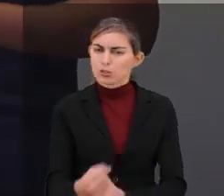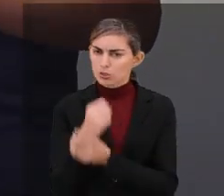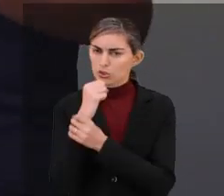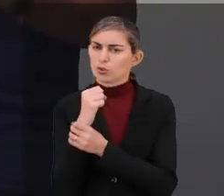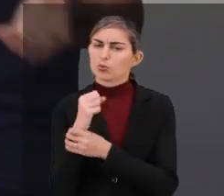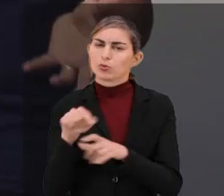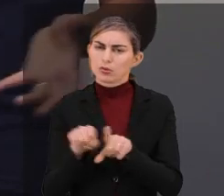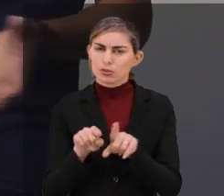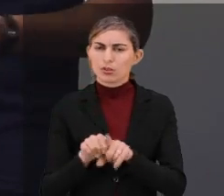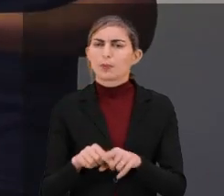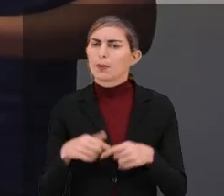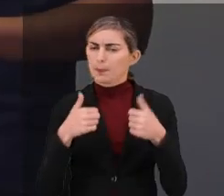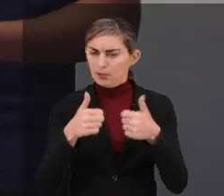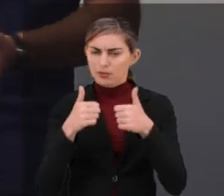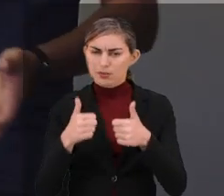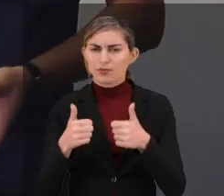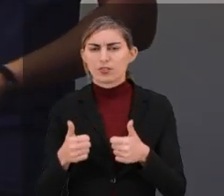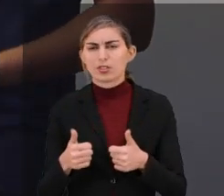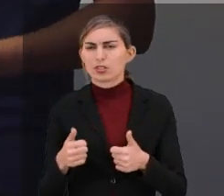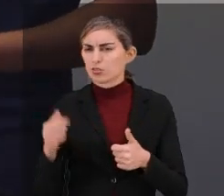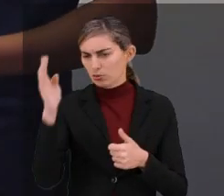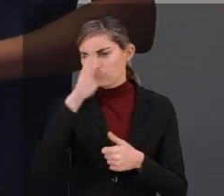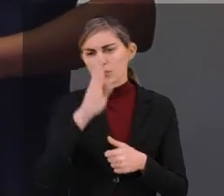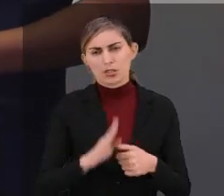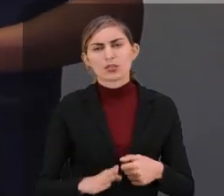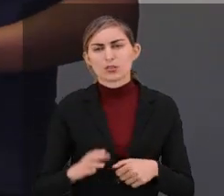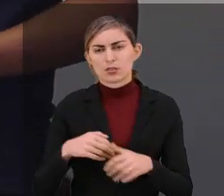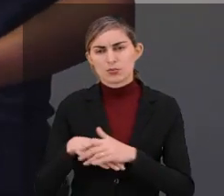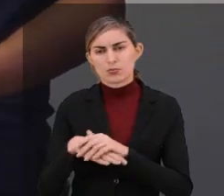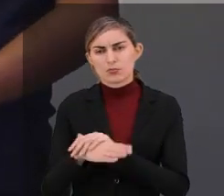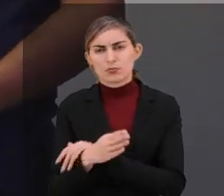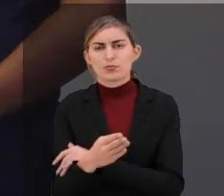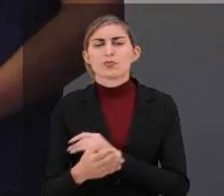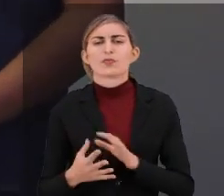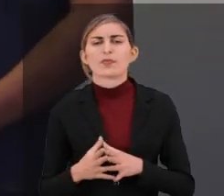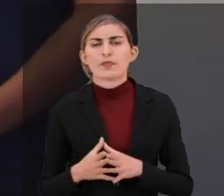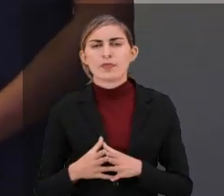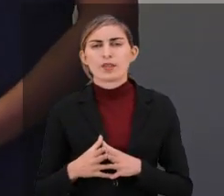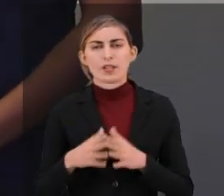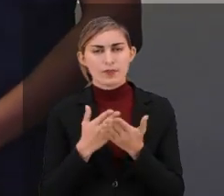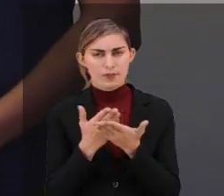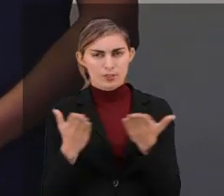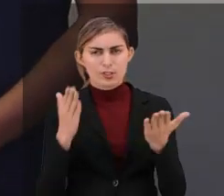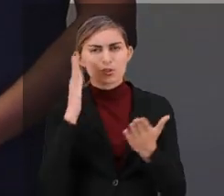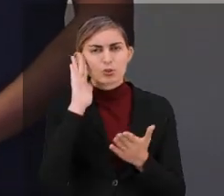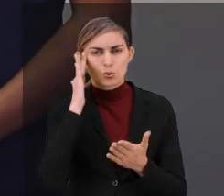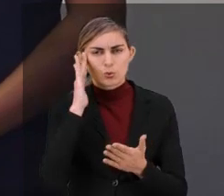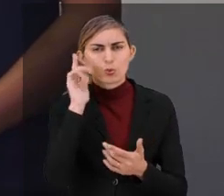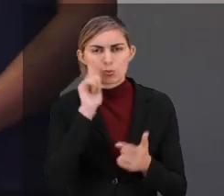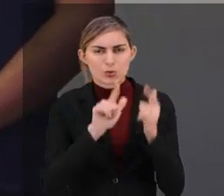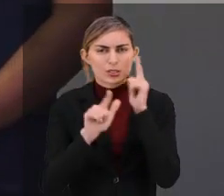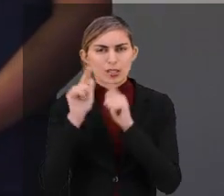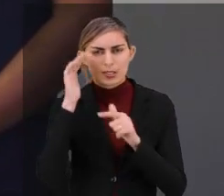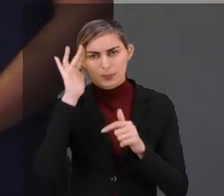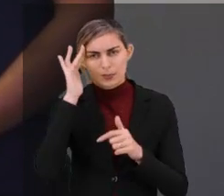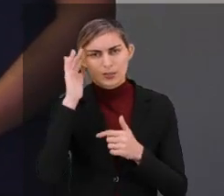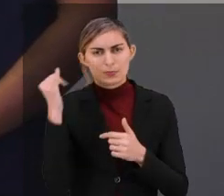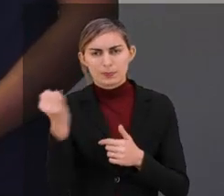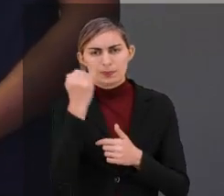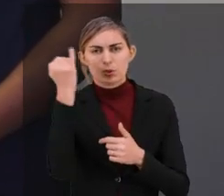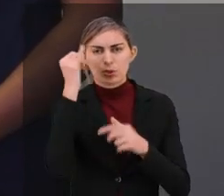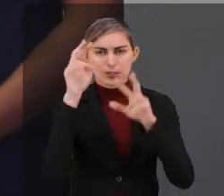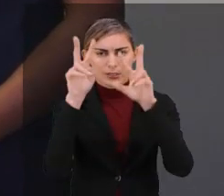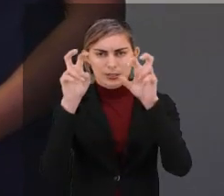empresa, e é um benefício a que todos os brasileiros devem se habituar. Vocês conseguem perceber a importância que é